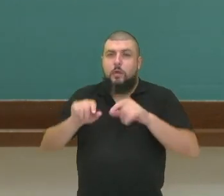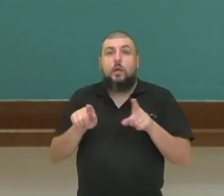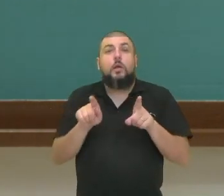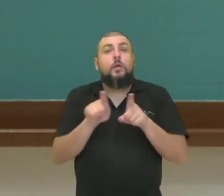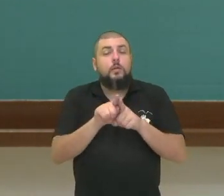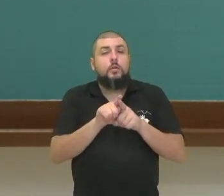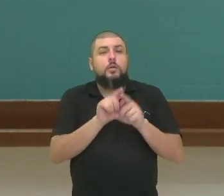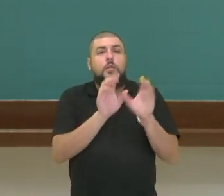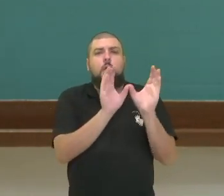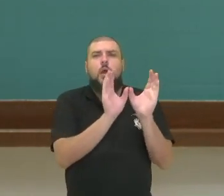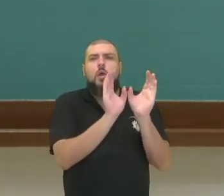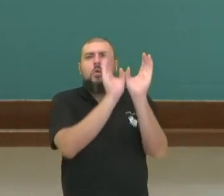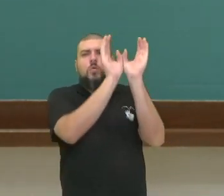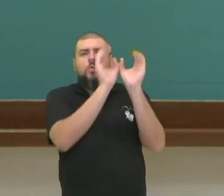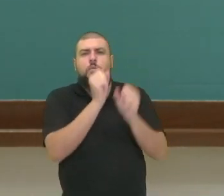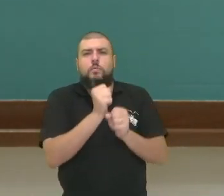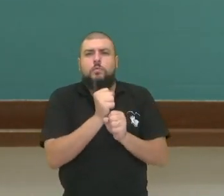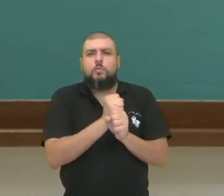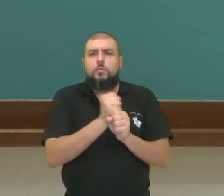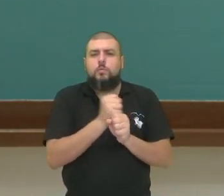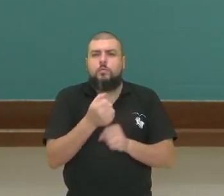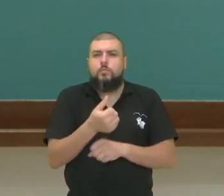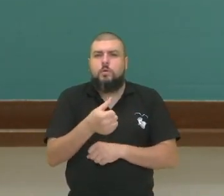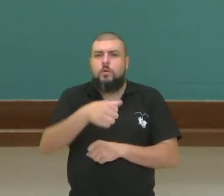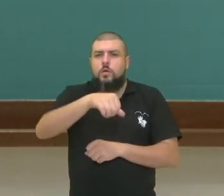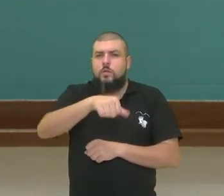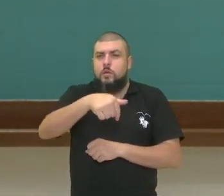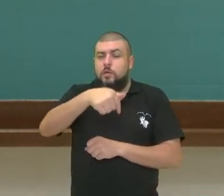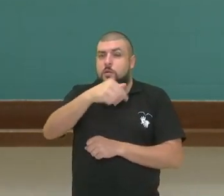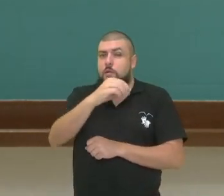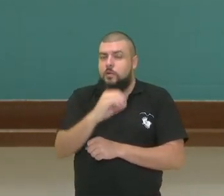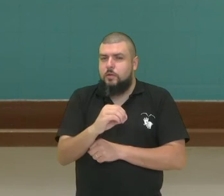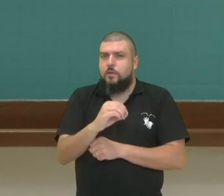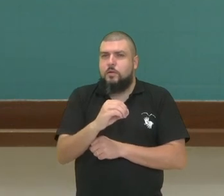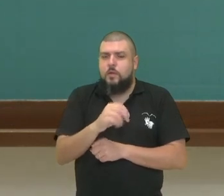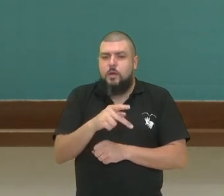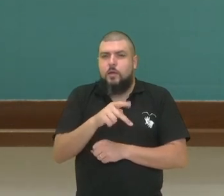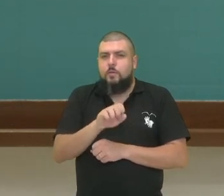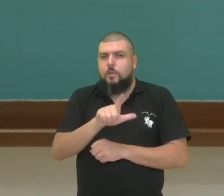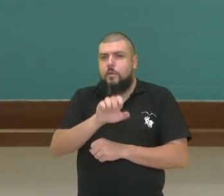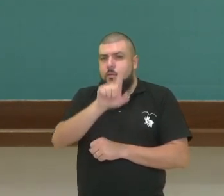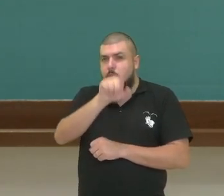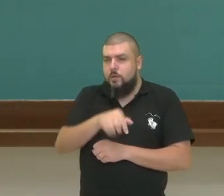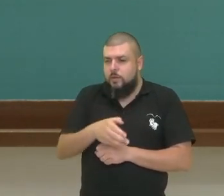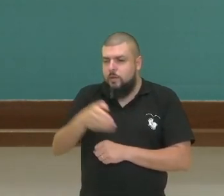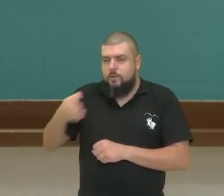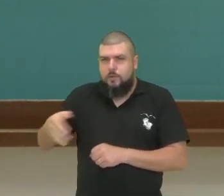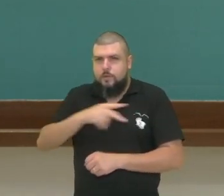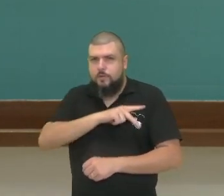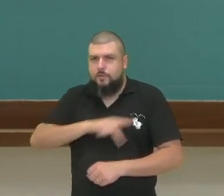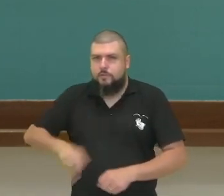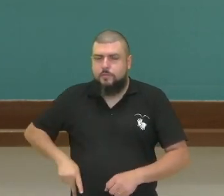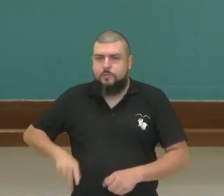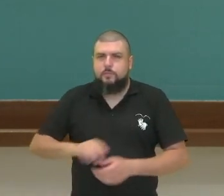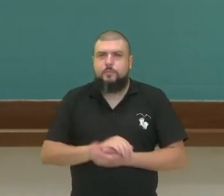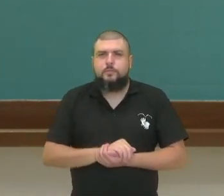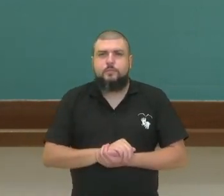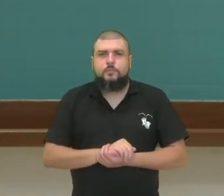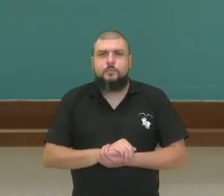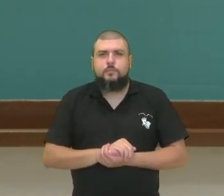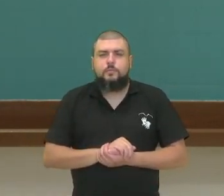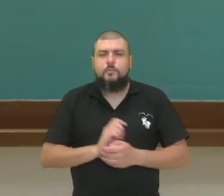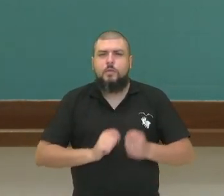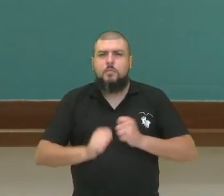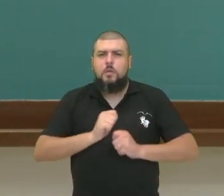de 1970, como a gente viu na foto do Pelé ao lado de Médici. Apesar do crescimento econômico, houve